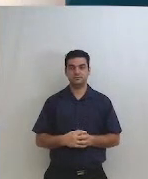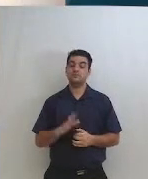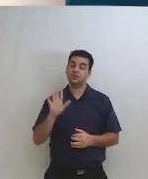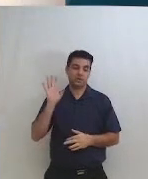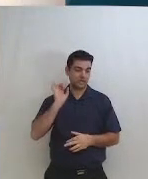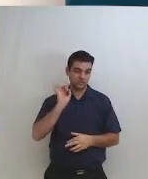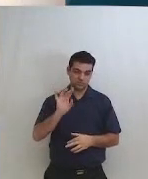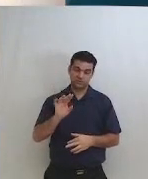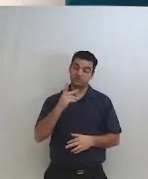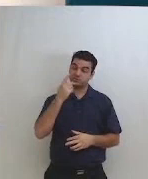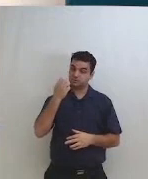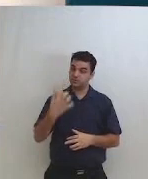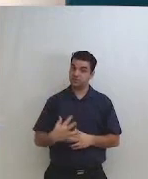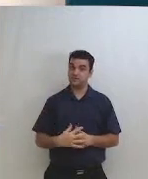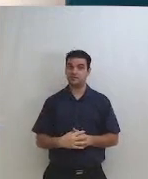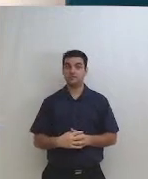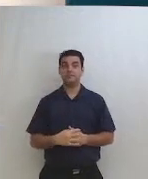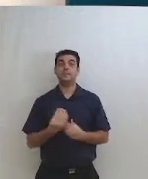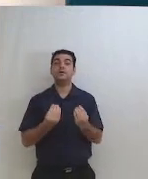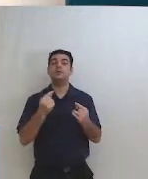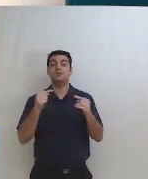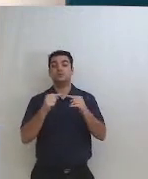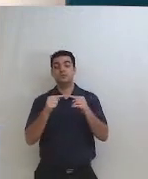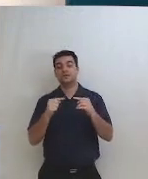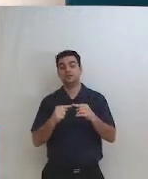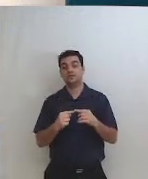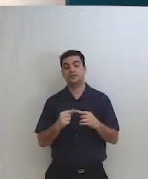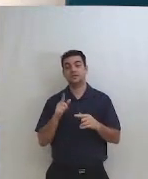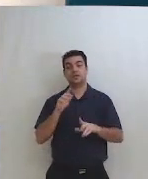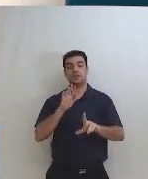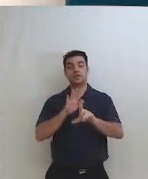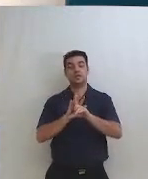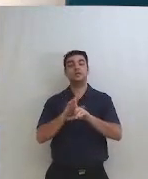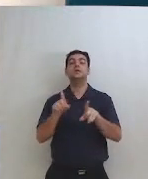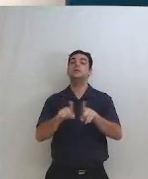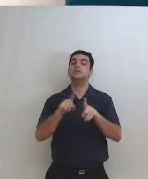exatamente essa aplicação, não é, da lei, a interpretação desse